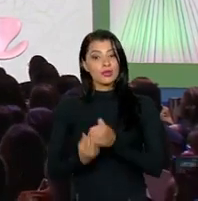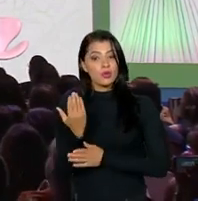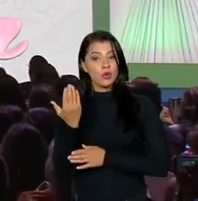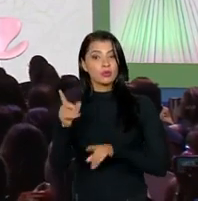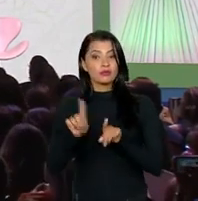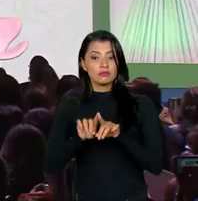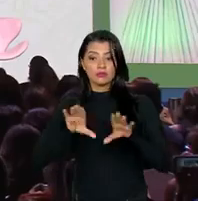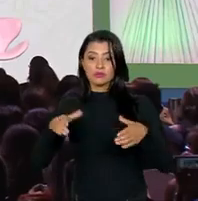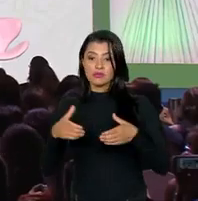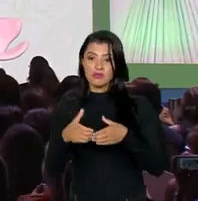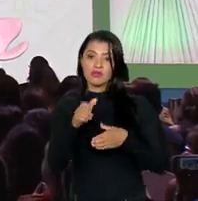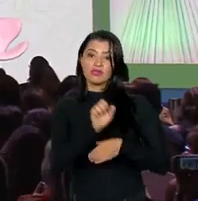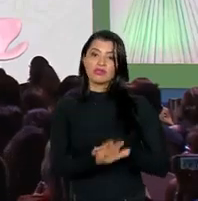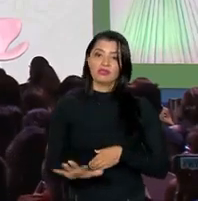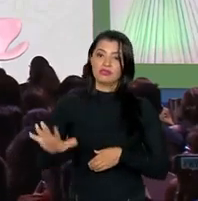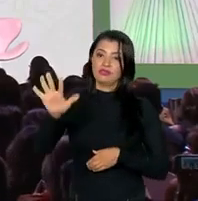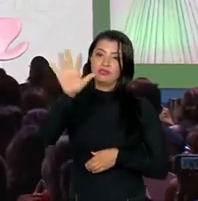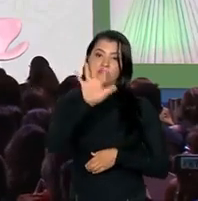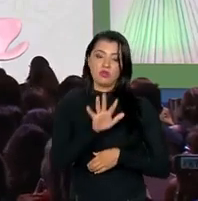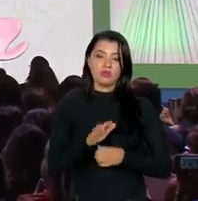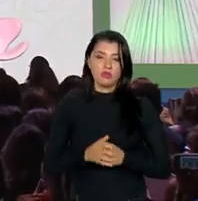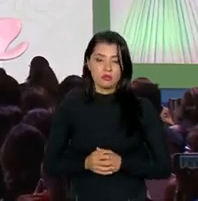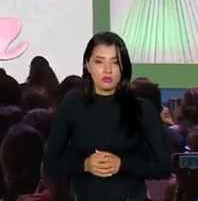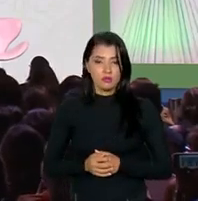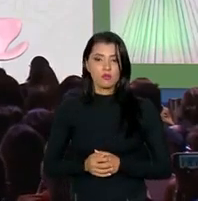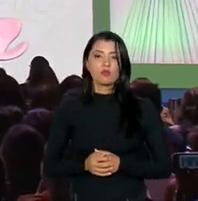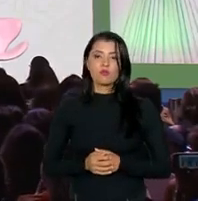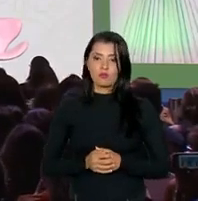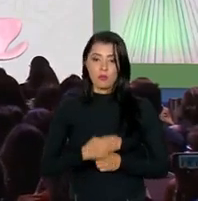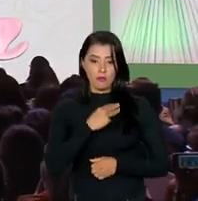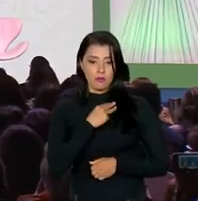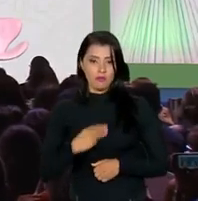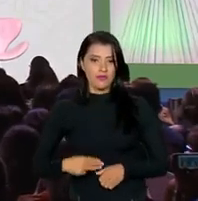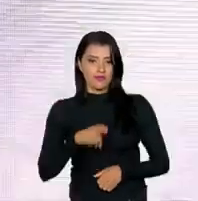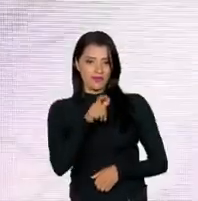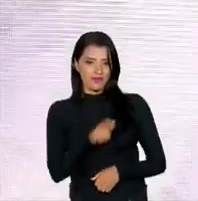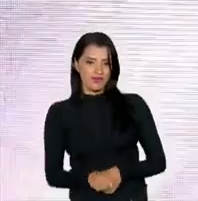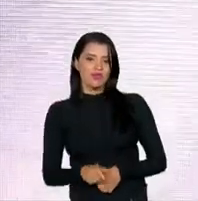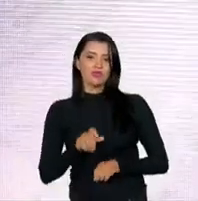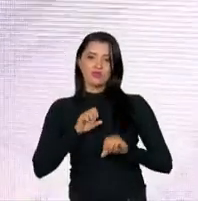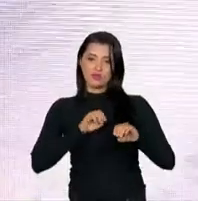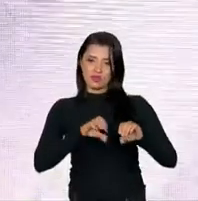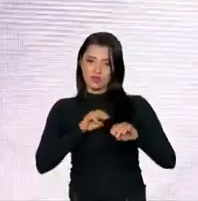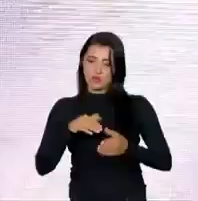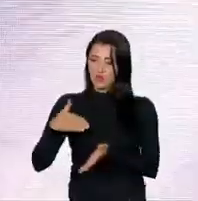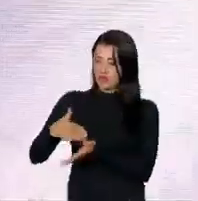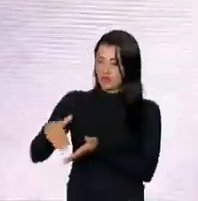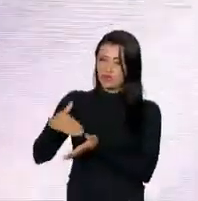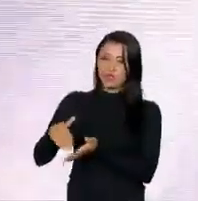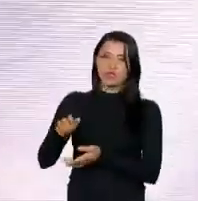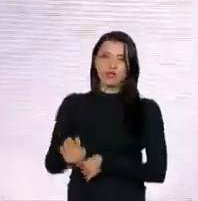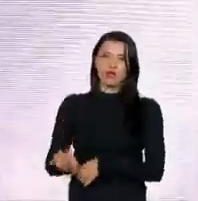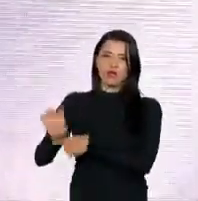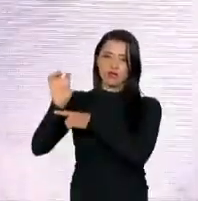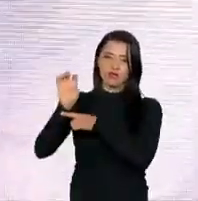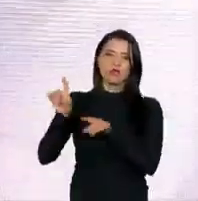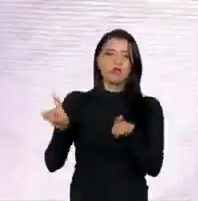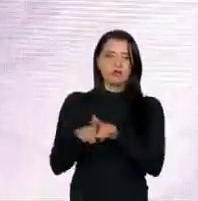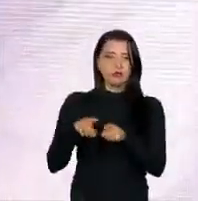comitê nacional, onde o ministro da Educação e os secretários estaduais e do Distrito